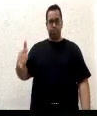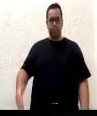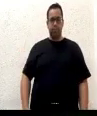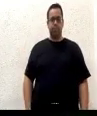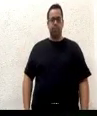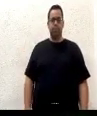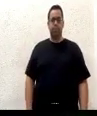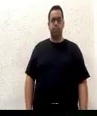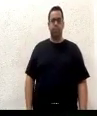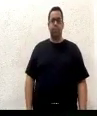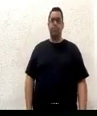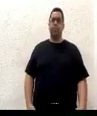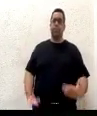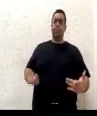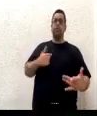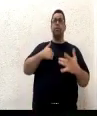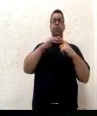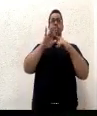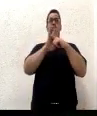se a minha pergunta, né,